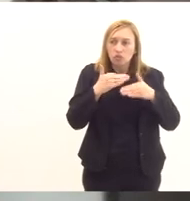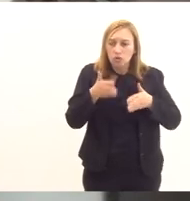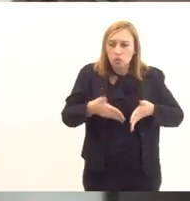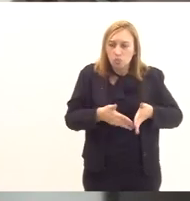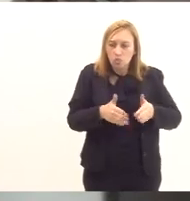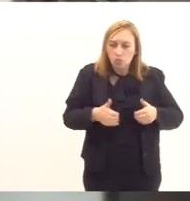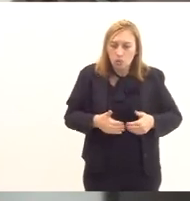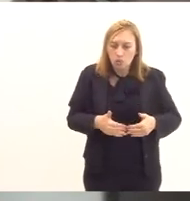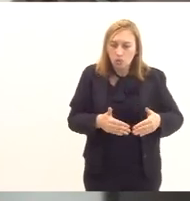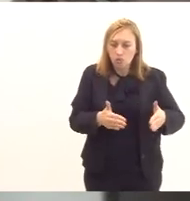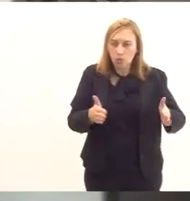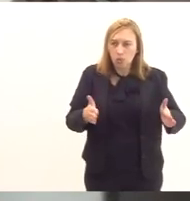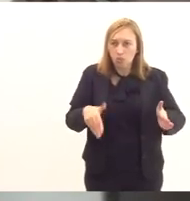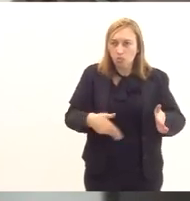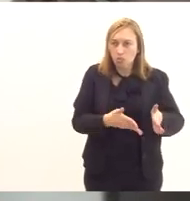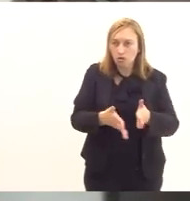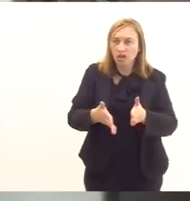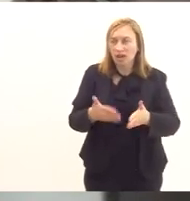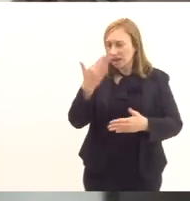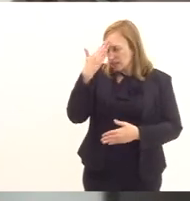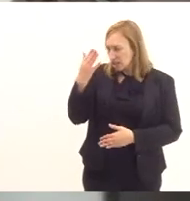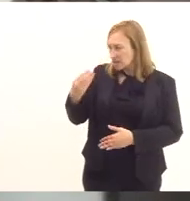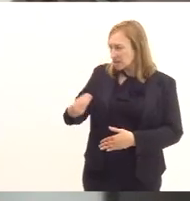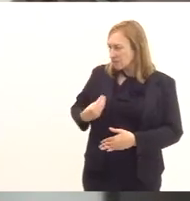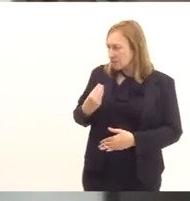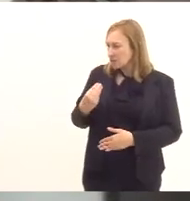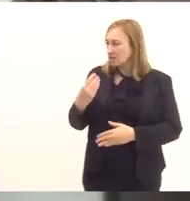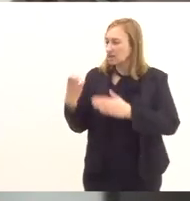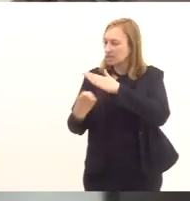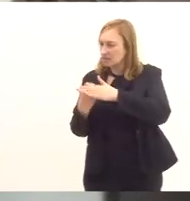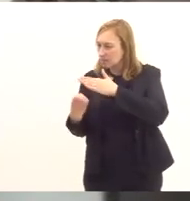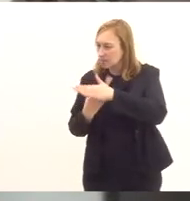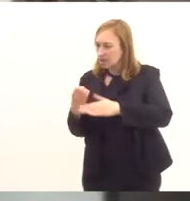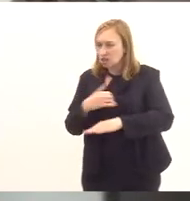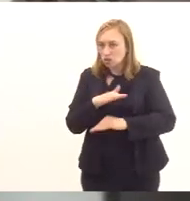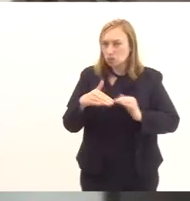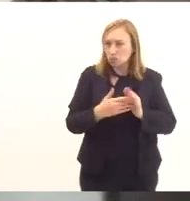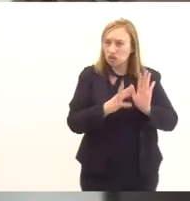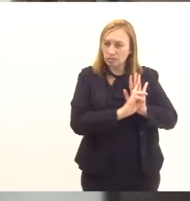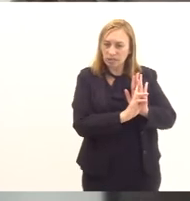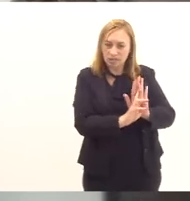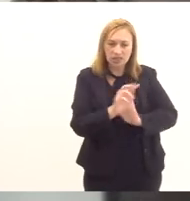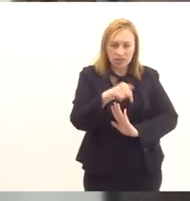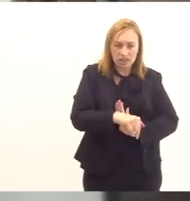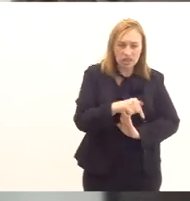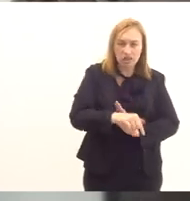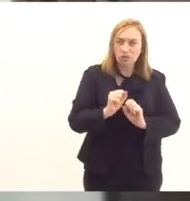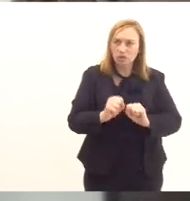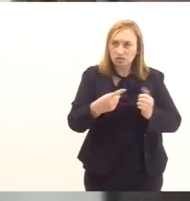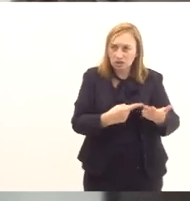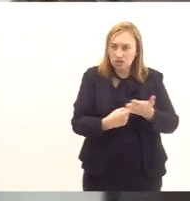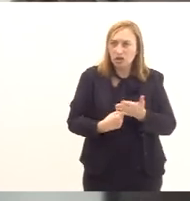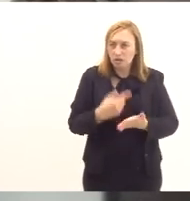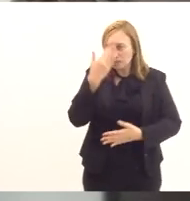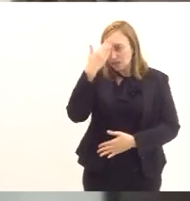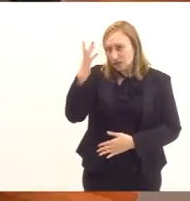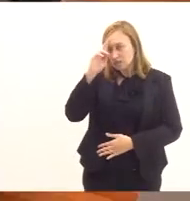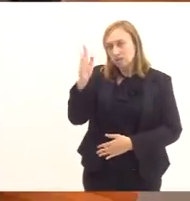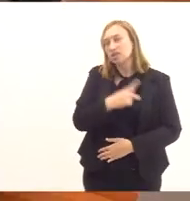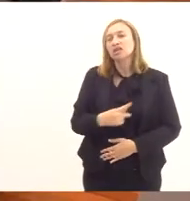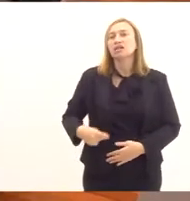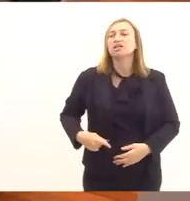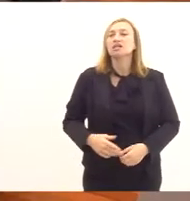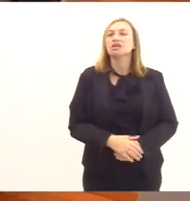Horizonte então agradeço aqui a presença da GNR as apresenta lingerie todo mundo que compareceu e que pode colaborar connosco Obrigado Presidente